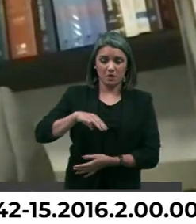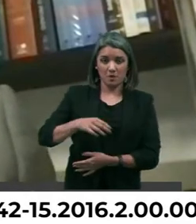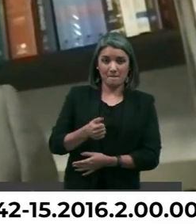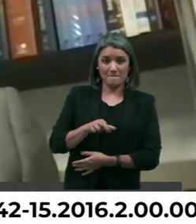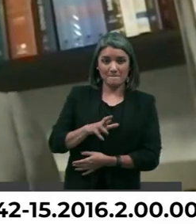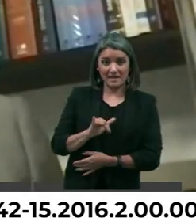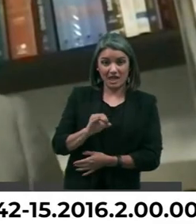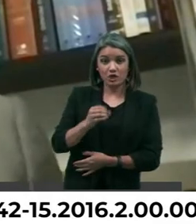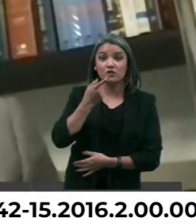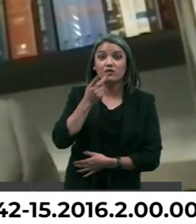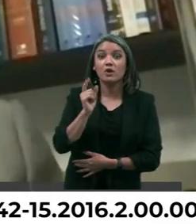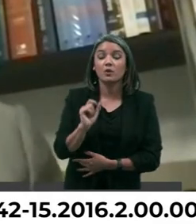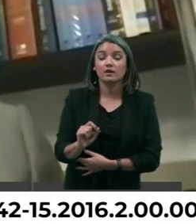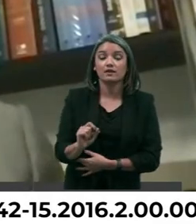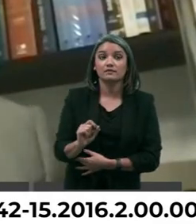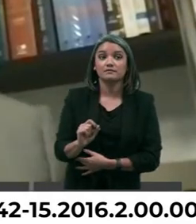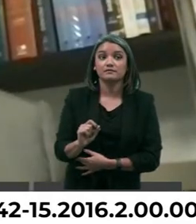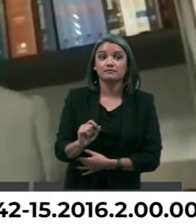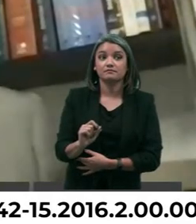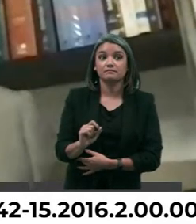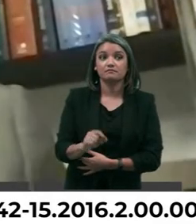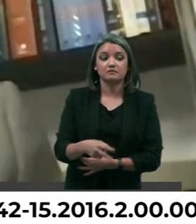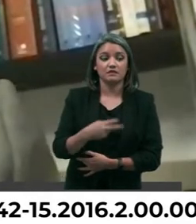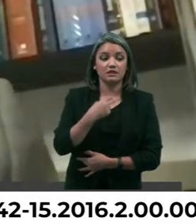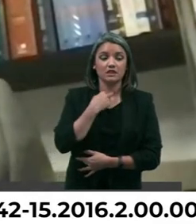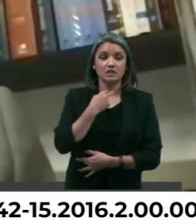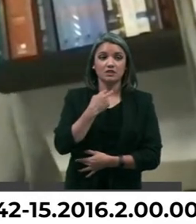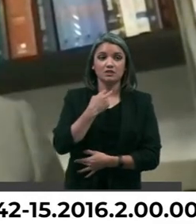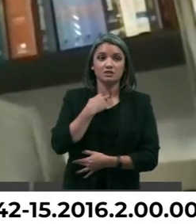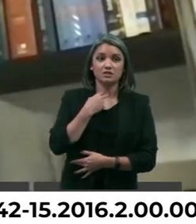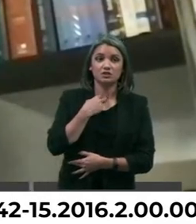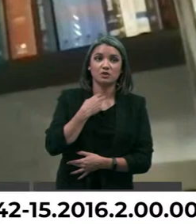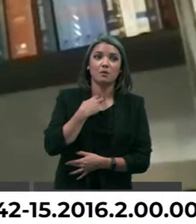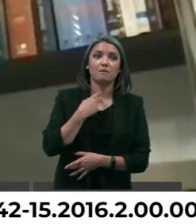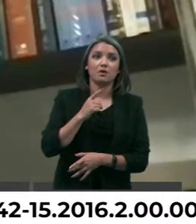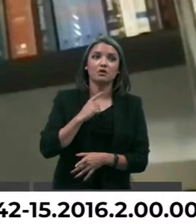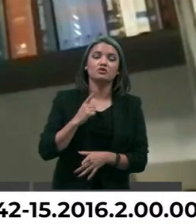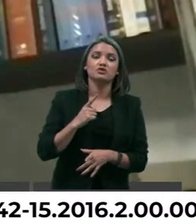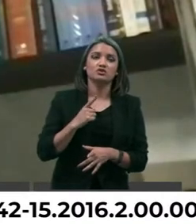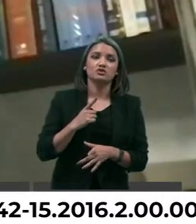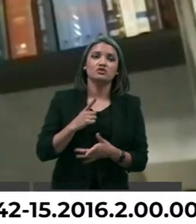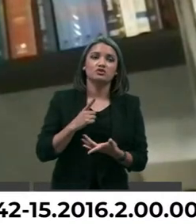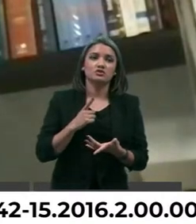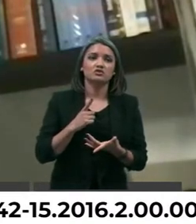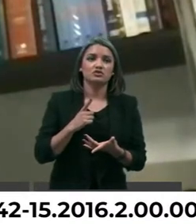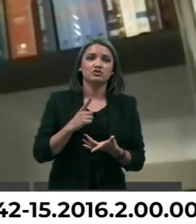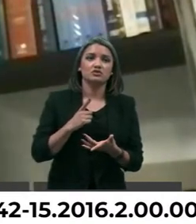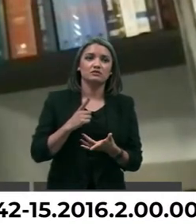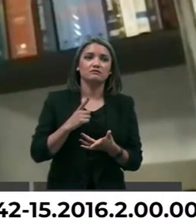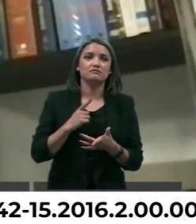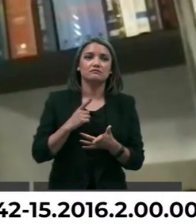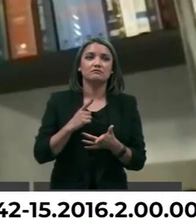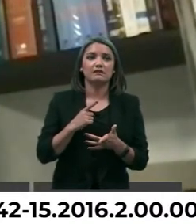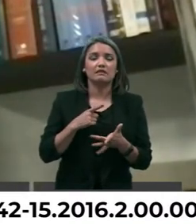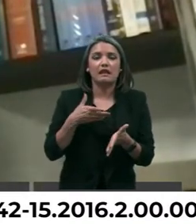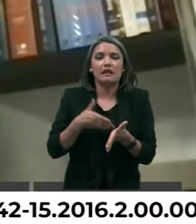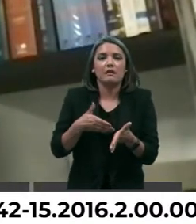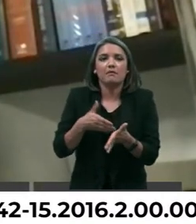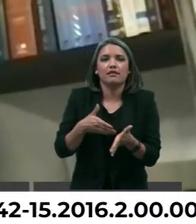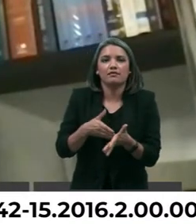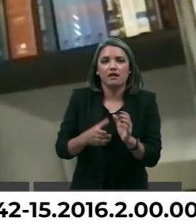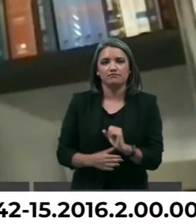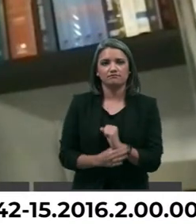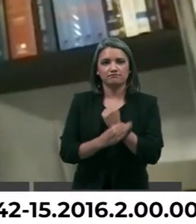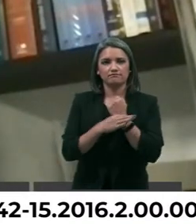disse que não se deve restringir as garantias dos magistrados.